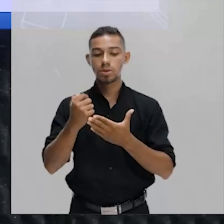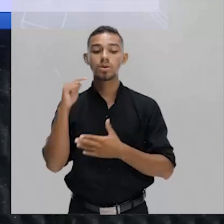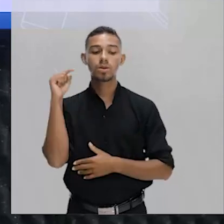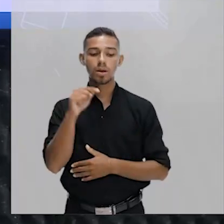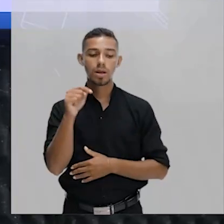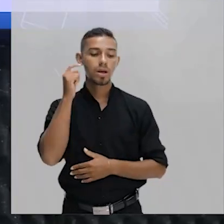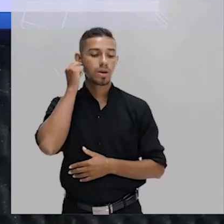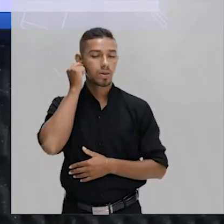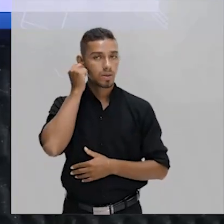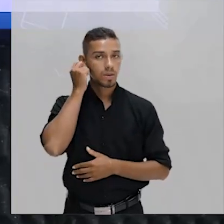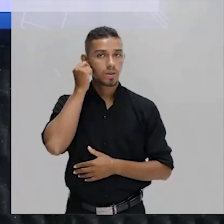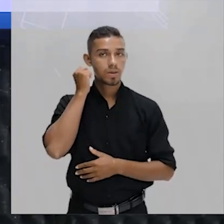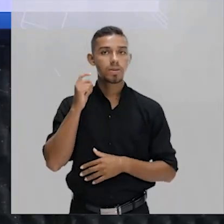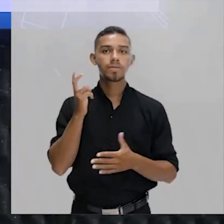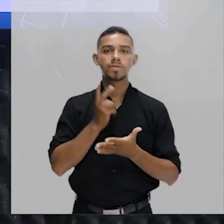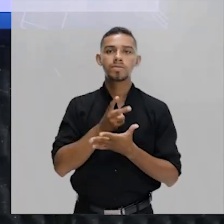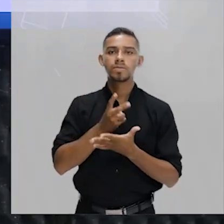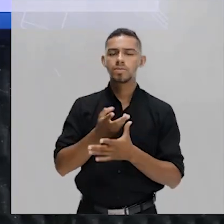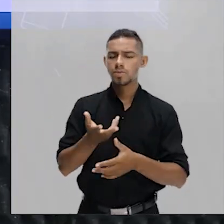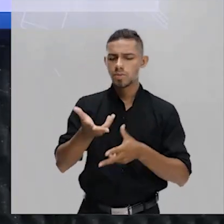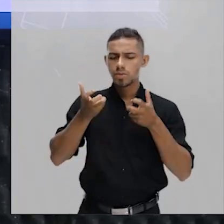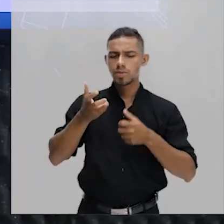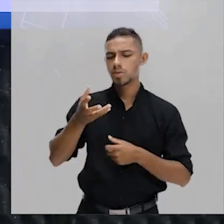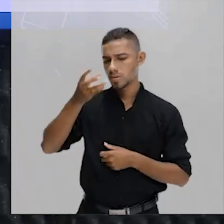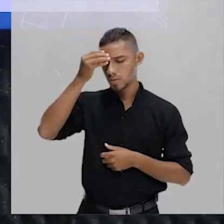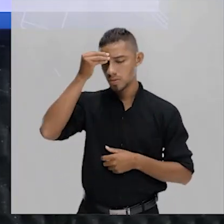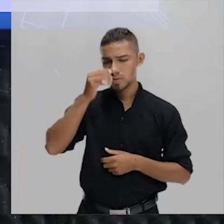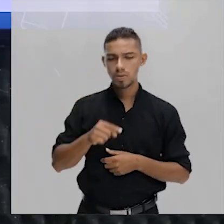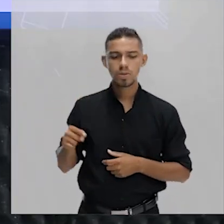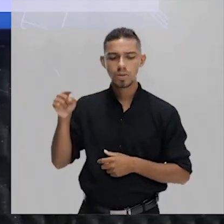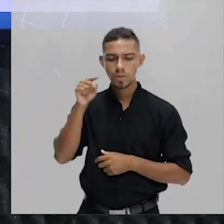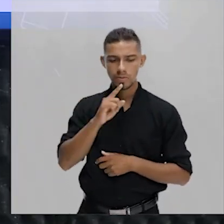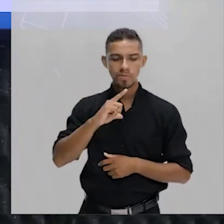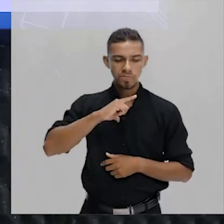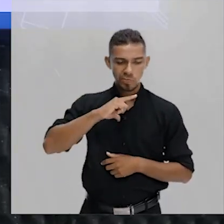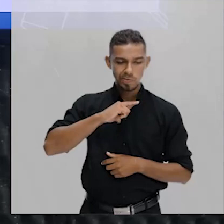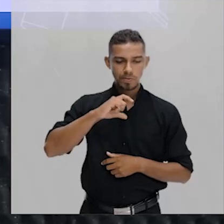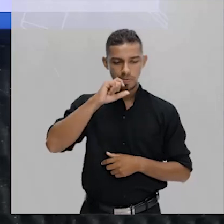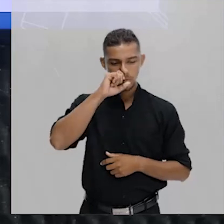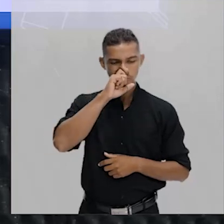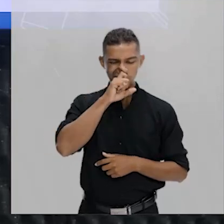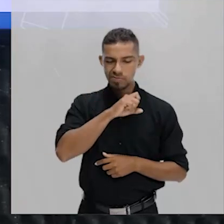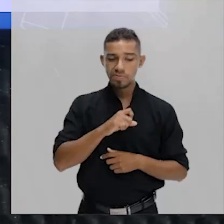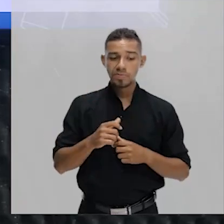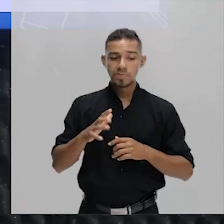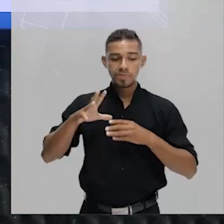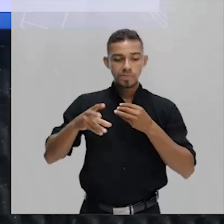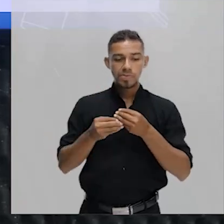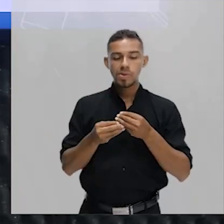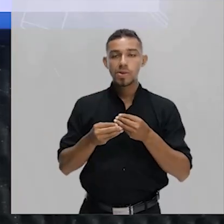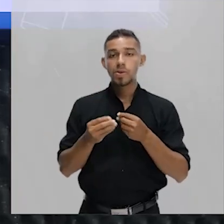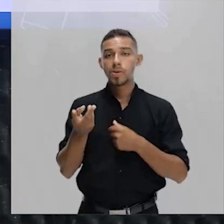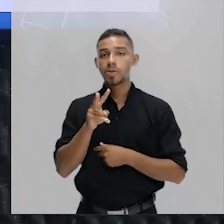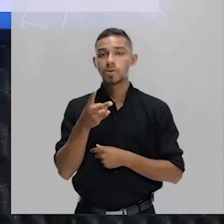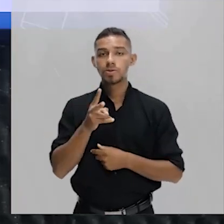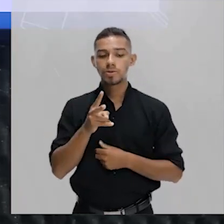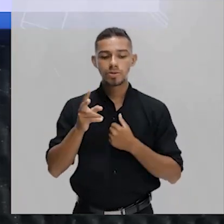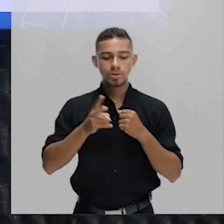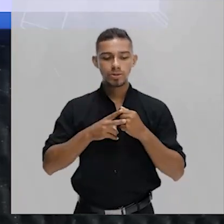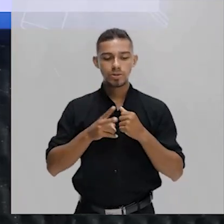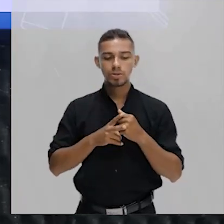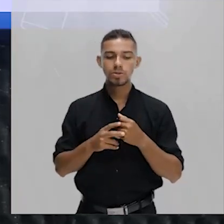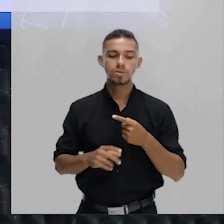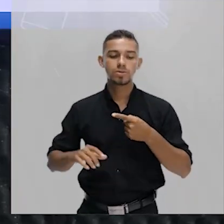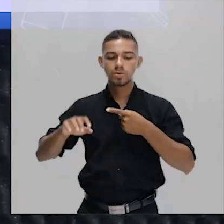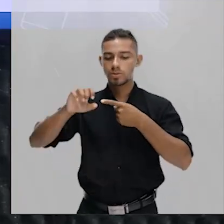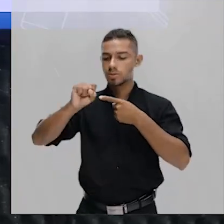particípio irregular, vocês vão perceber que para fazer esse particípio, ele usa o auxílio desses dois verbos. Quais são